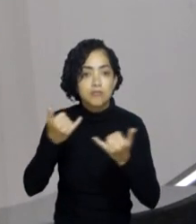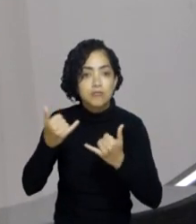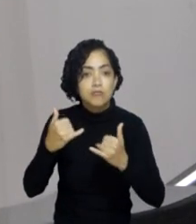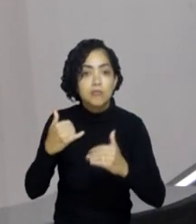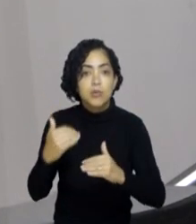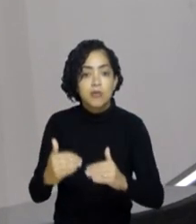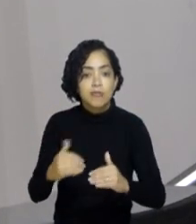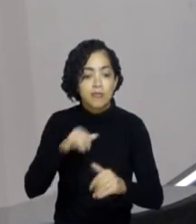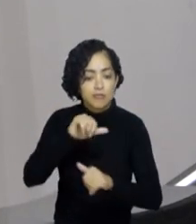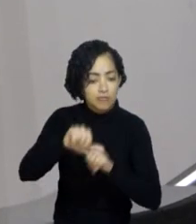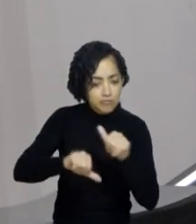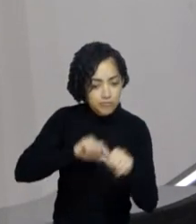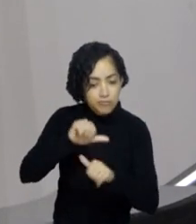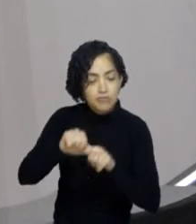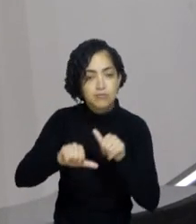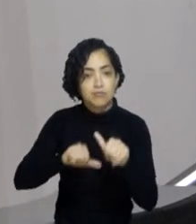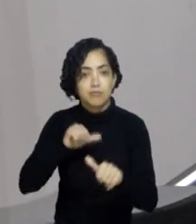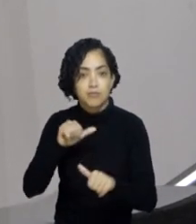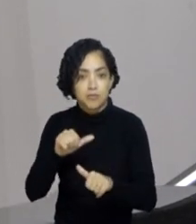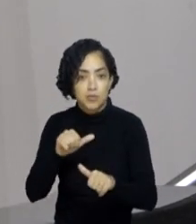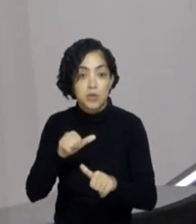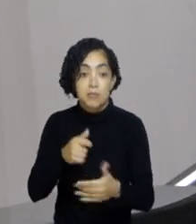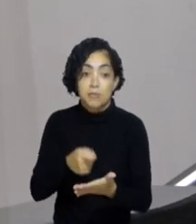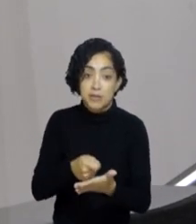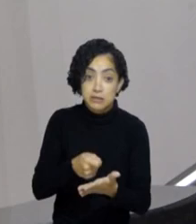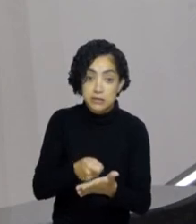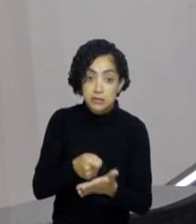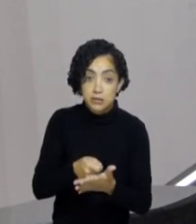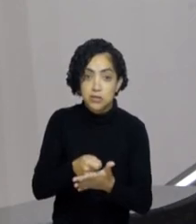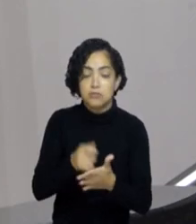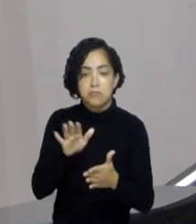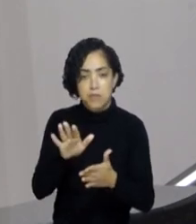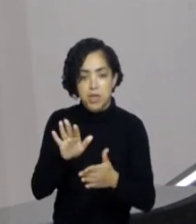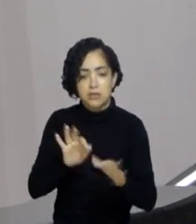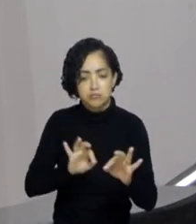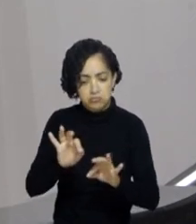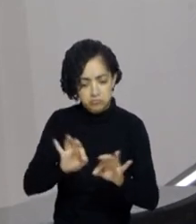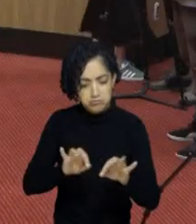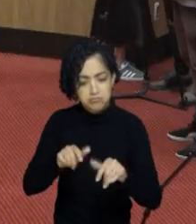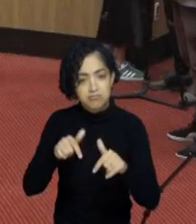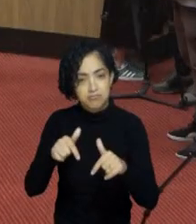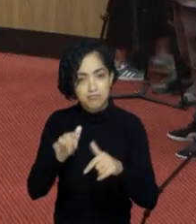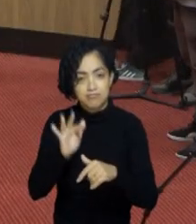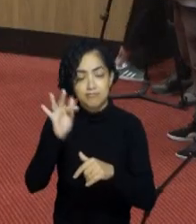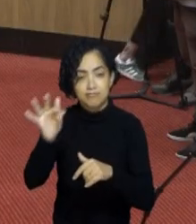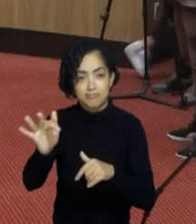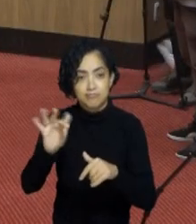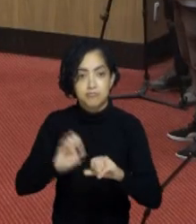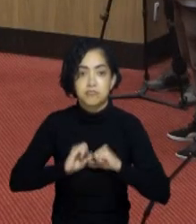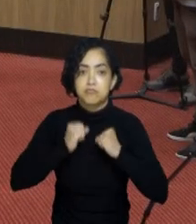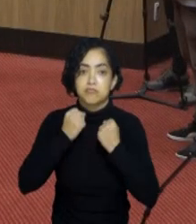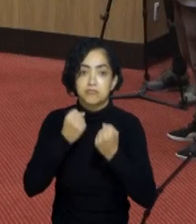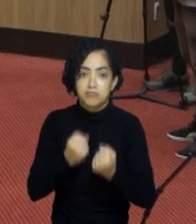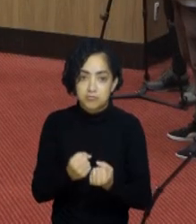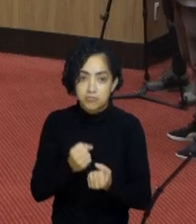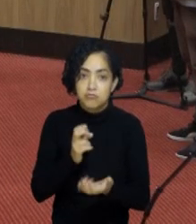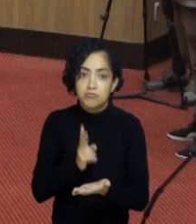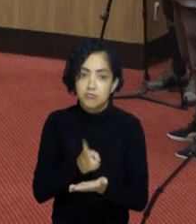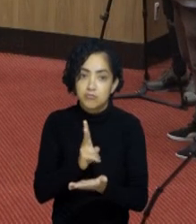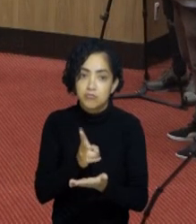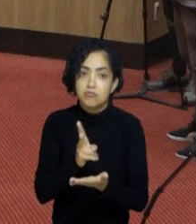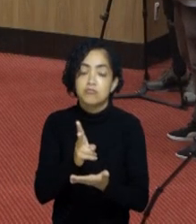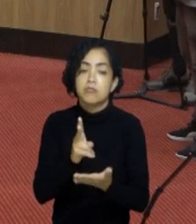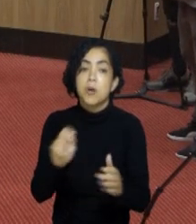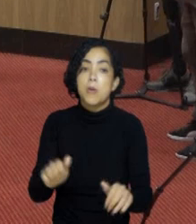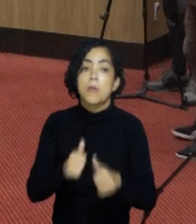mais mudando, mais crítico, mais exigente, mas estamos preparados. Que venha o futuro, estaremos nos dedicando para continuarmos cada vez mais fazendo